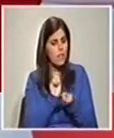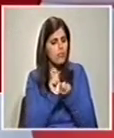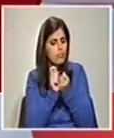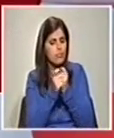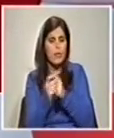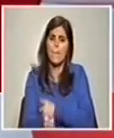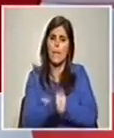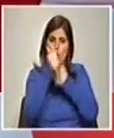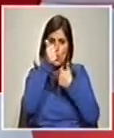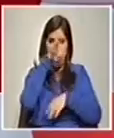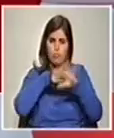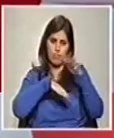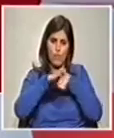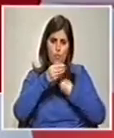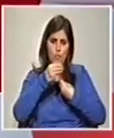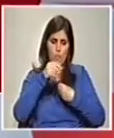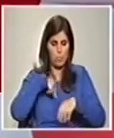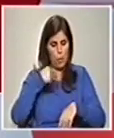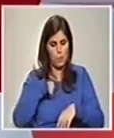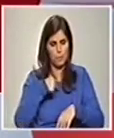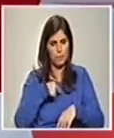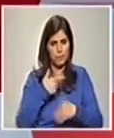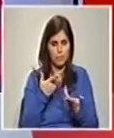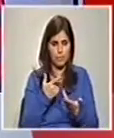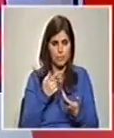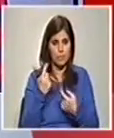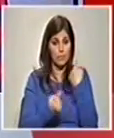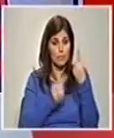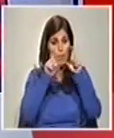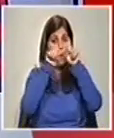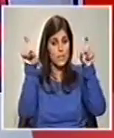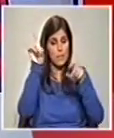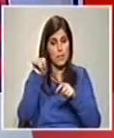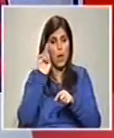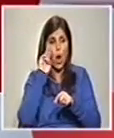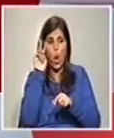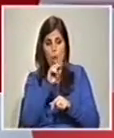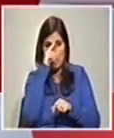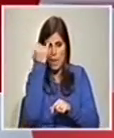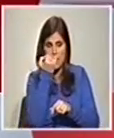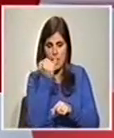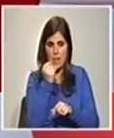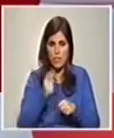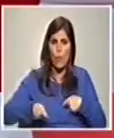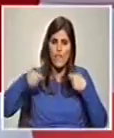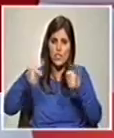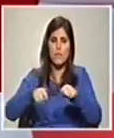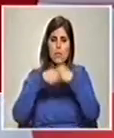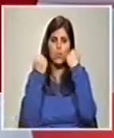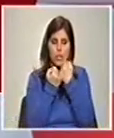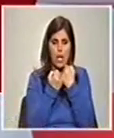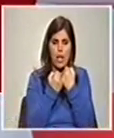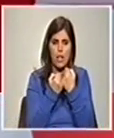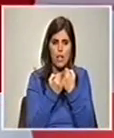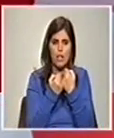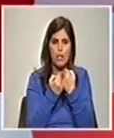sua exatamente formação e abrir horizontes, digamos sim, assim, de entrarem em também trabalham. Algumas empresas que olham para esta lógica de investimento social, de sofisticação